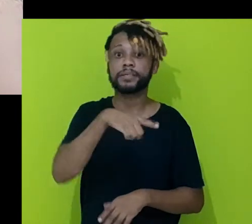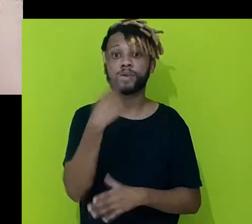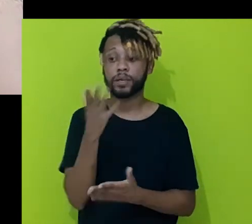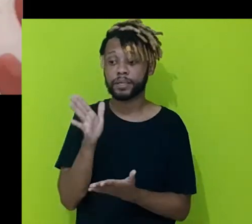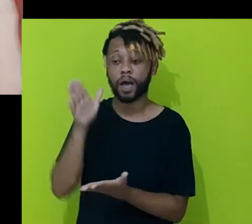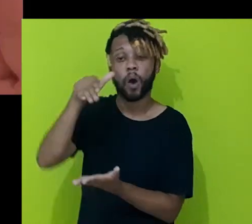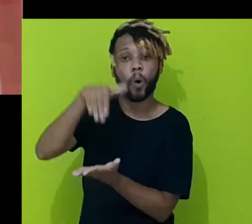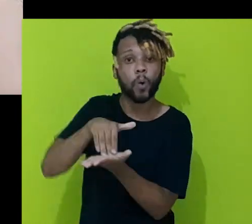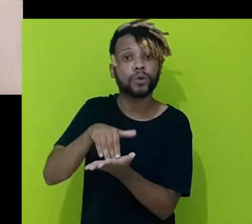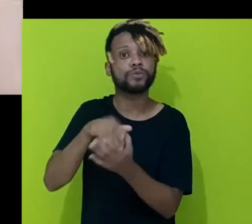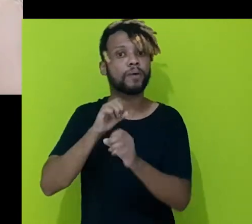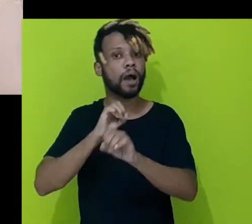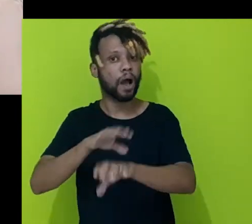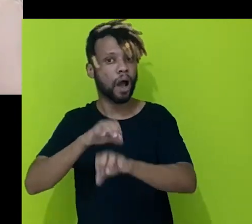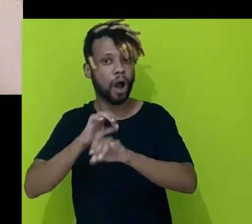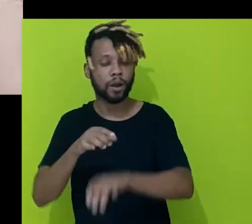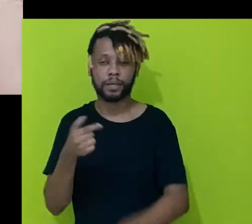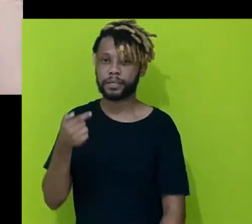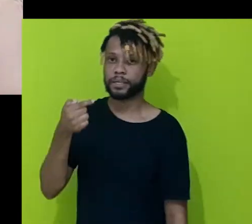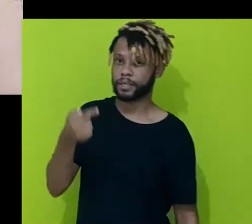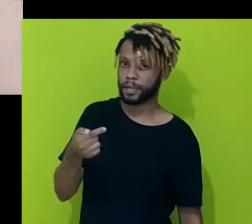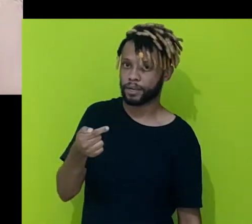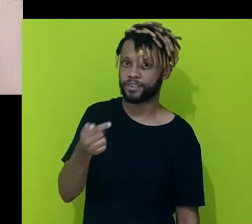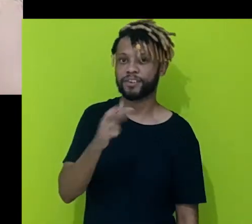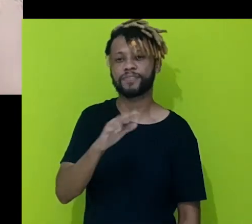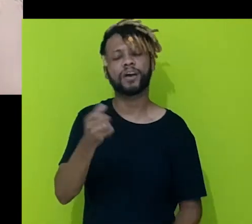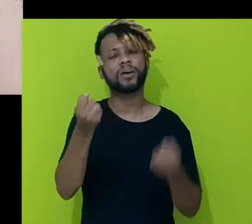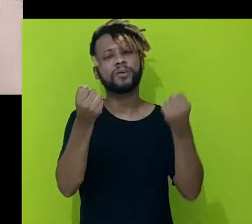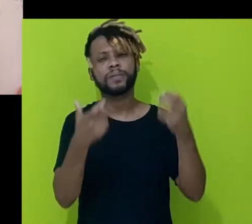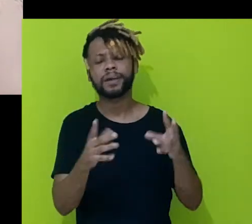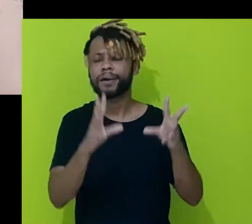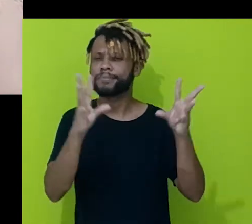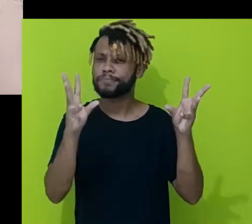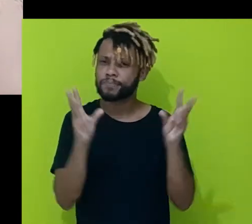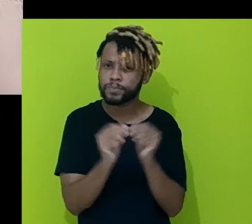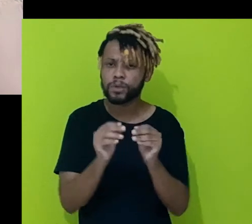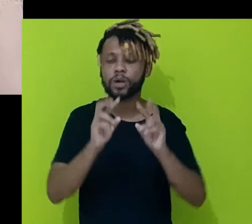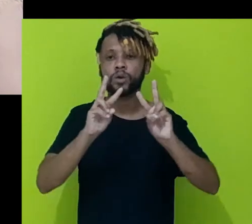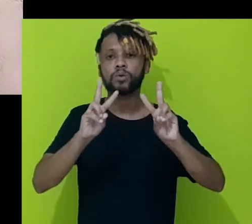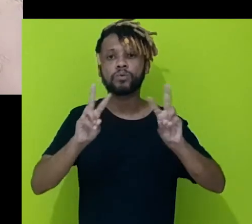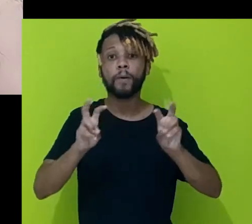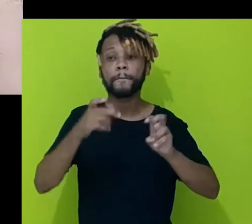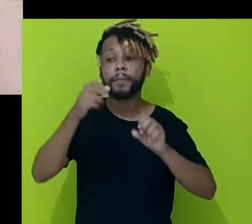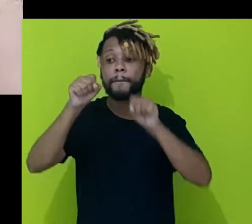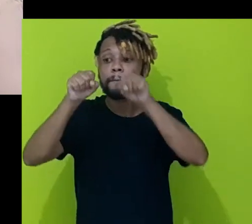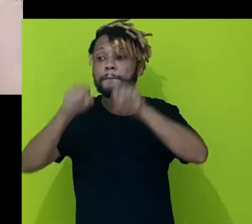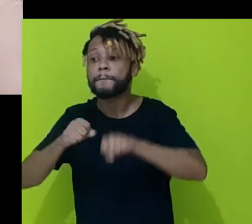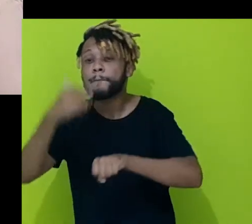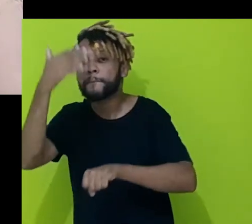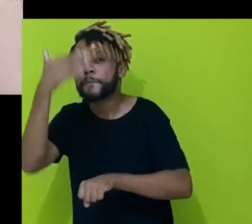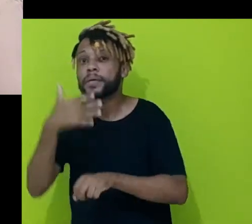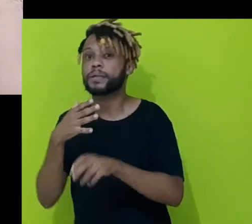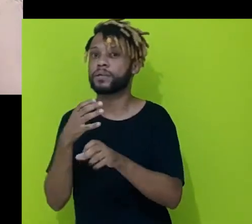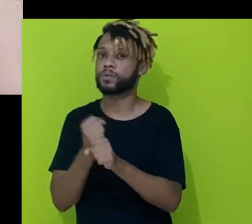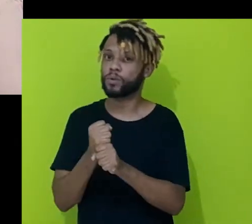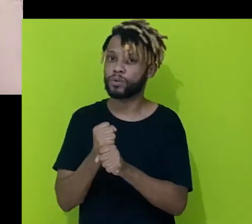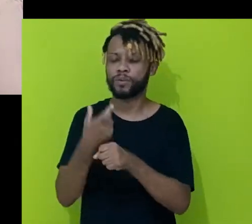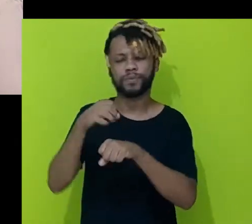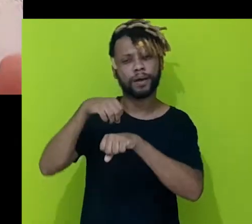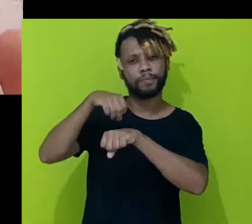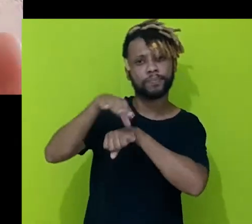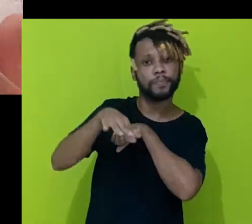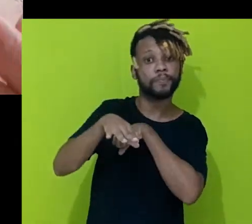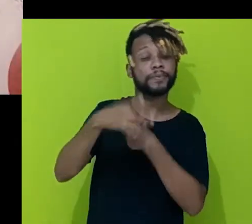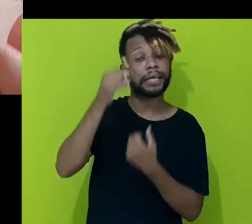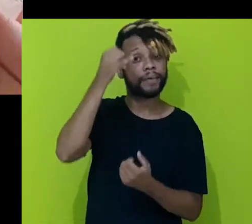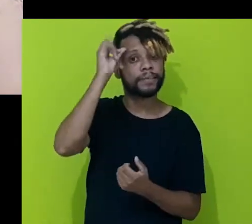vocês. E a nossa última aula, que é a aula 7, nós vamos falar um pouquinho de prestação de contas e eu vou dar as dicas